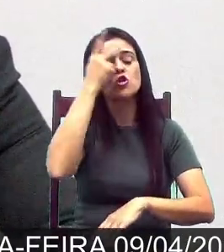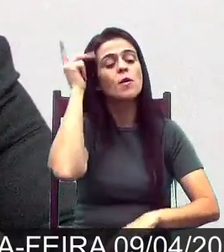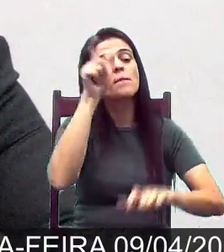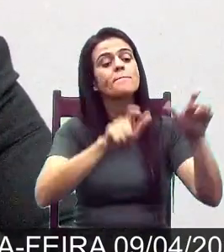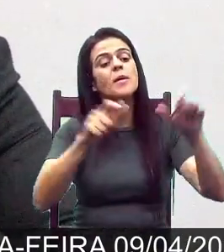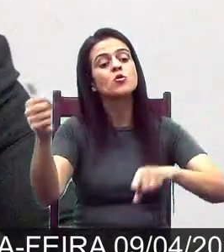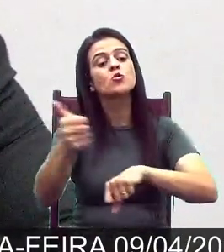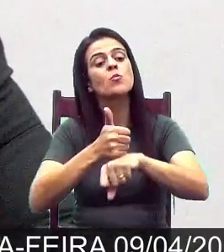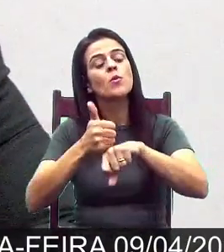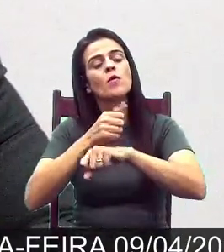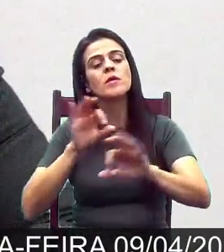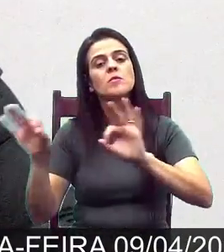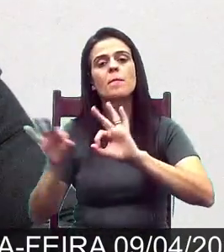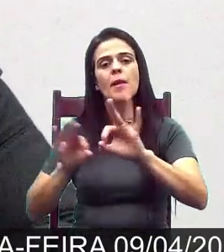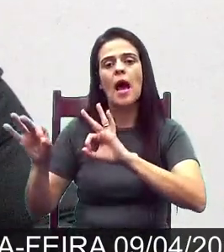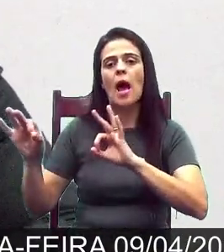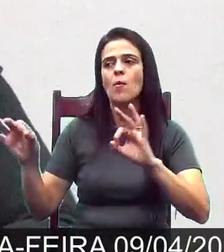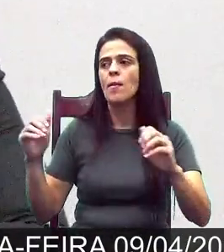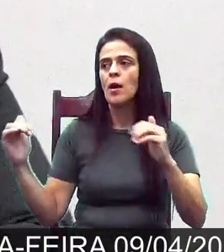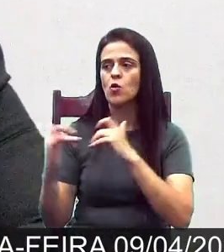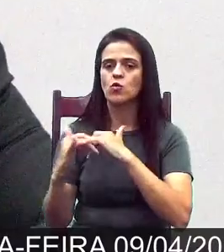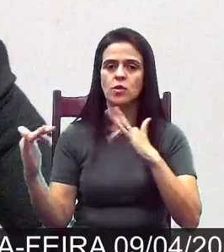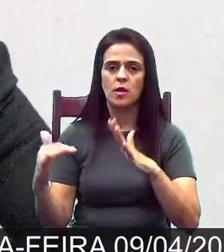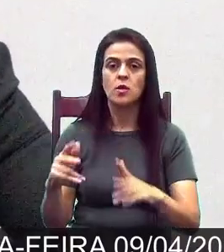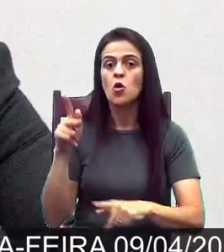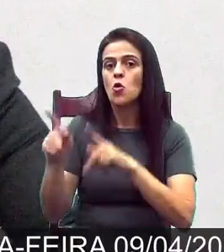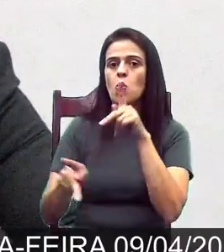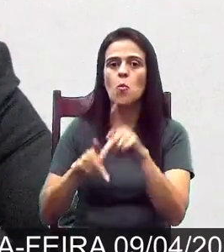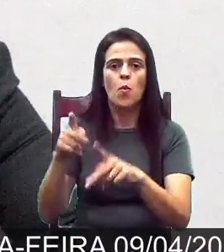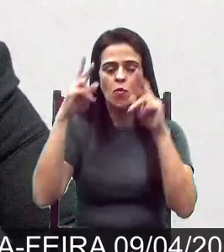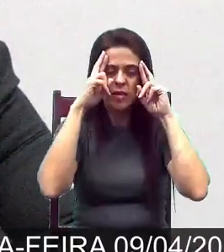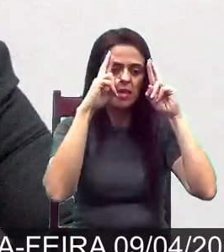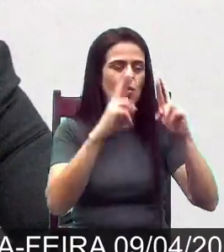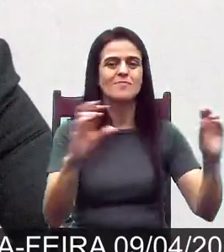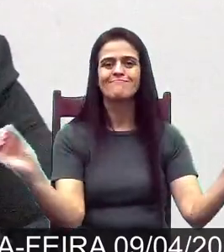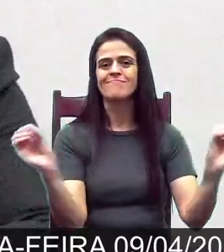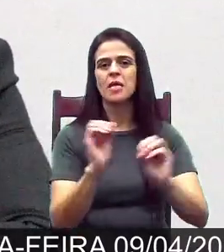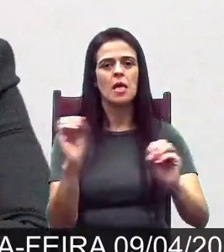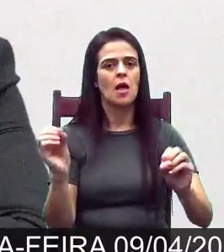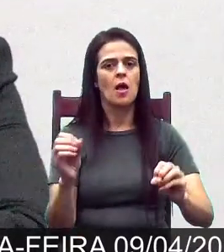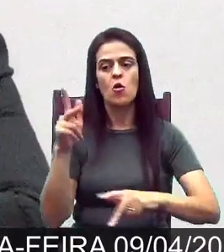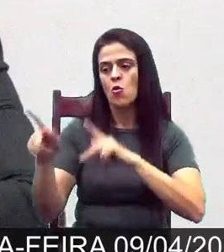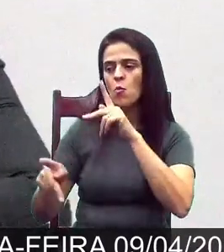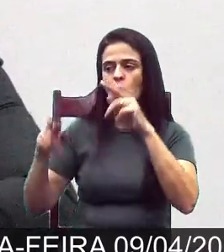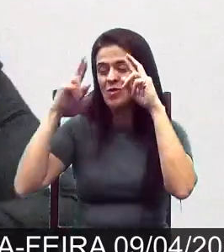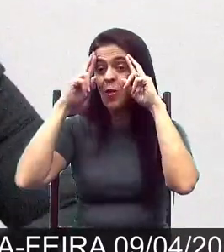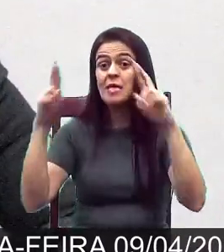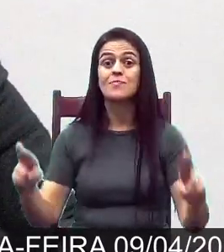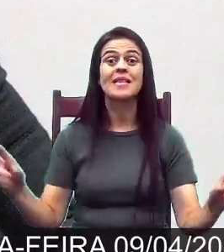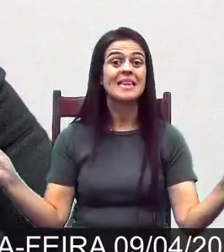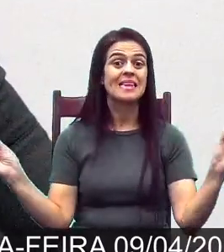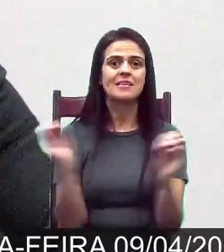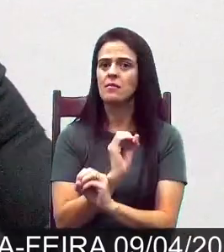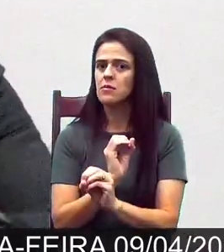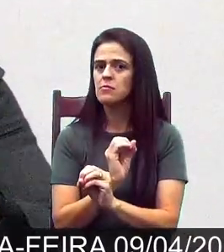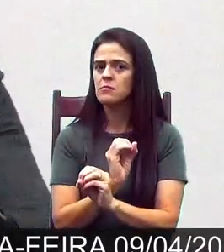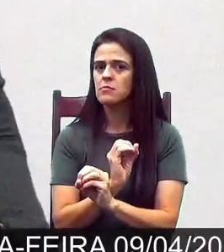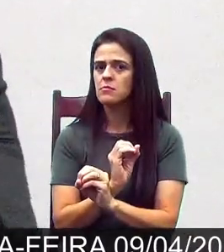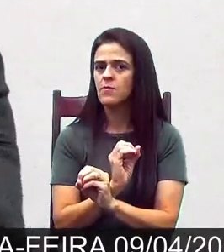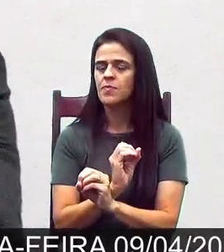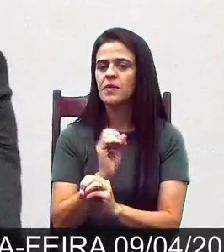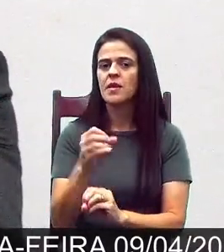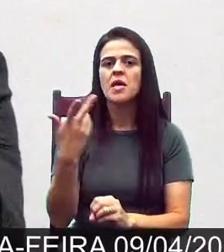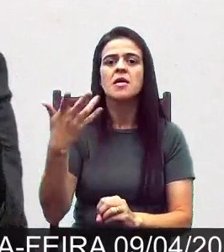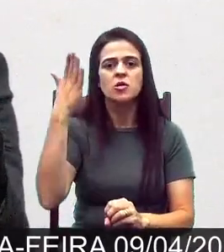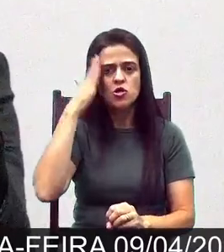coesa aqui na cidade. Porque está vergonhoso. O povo não respeita a limitação de trânsito. O povo não respeita nada. Para ter